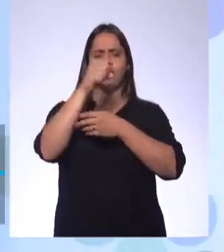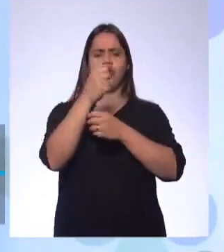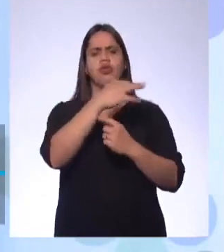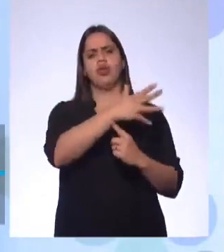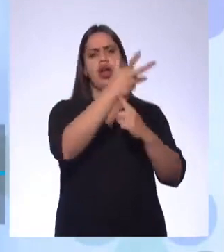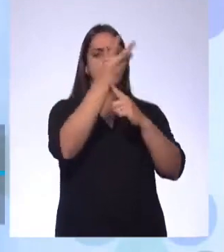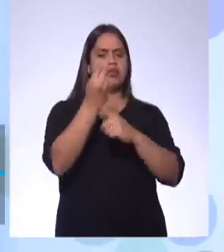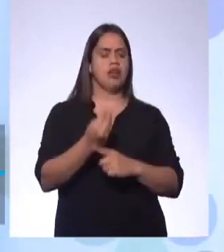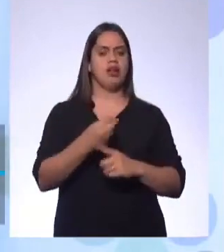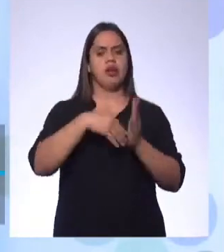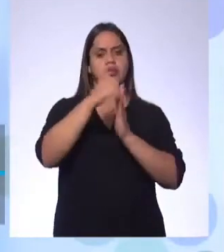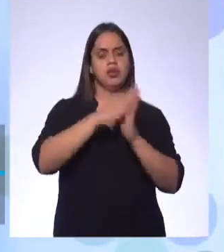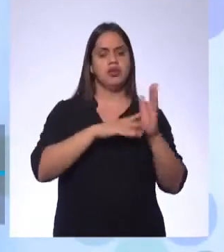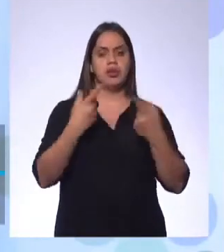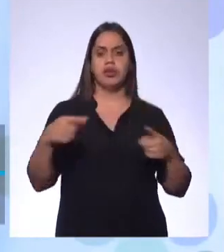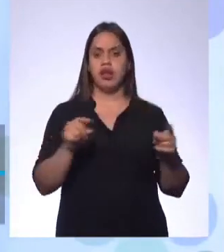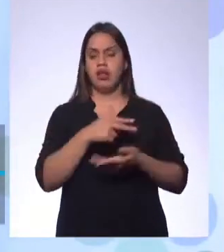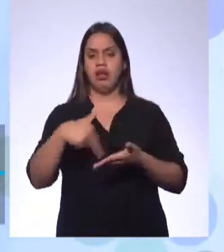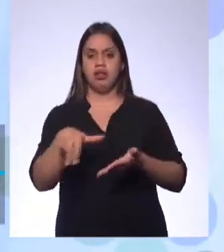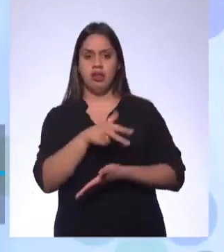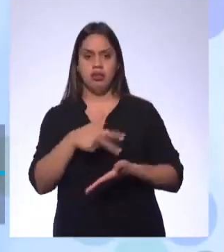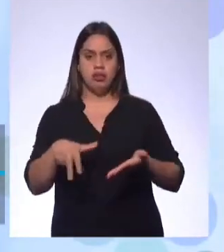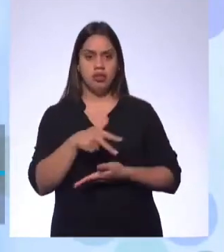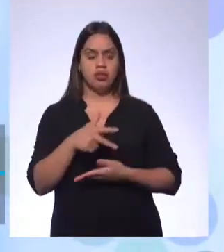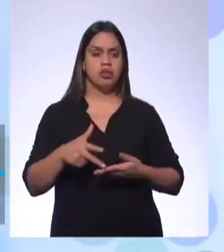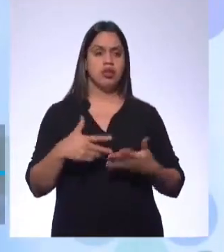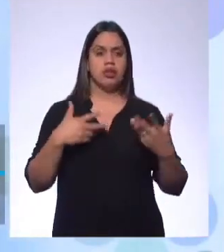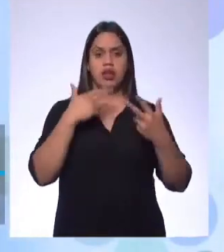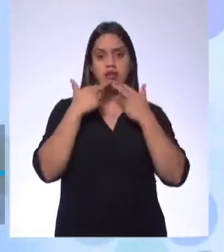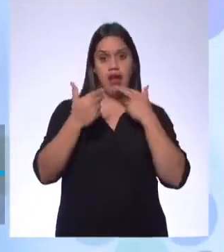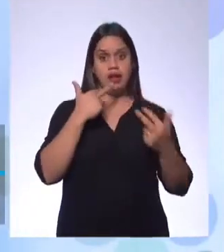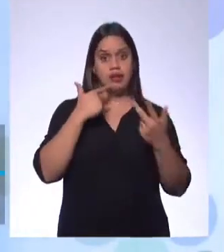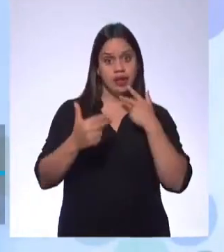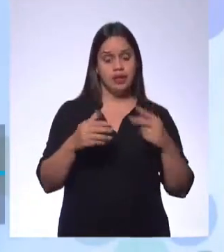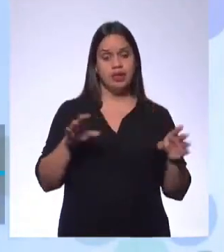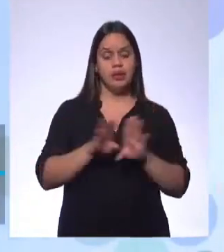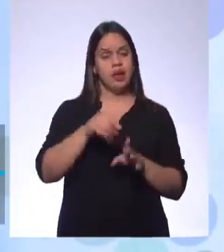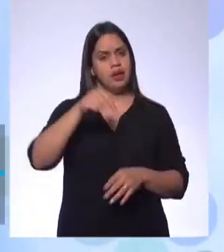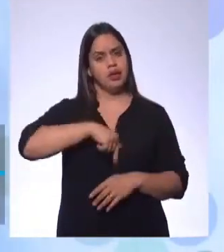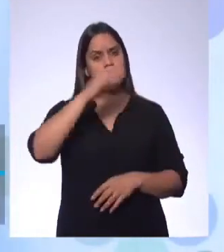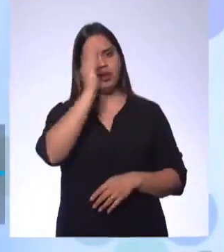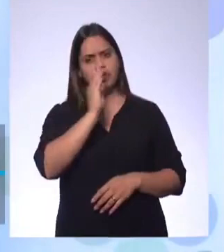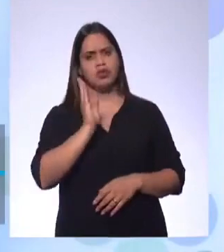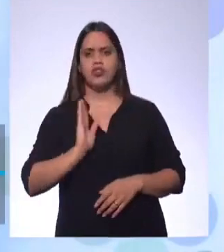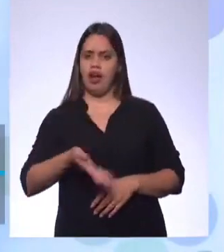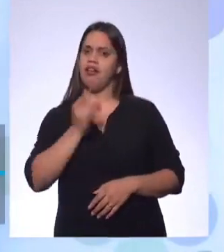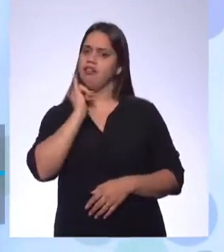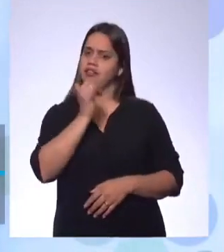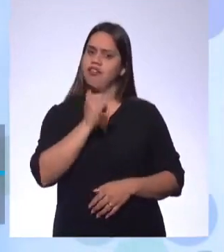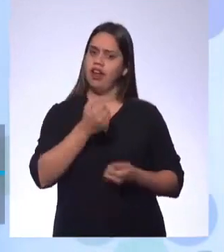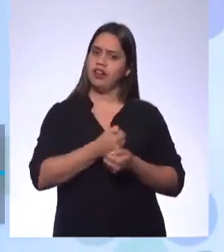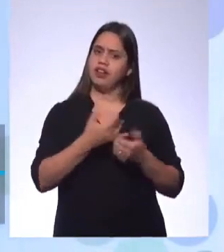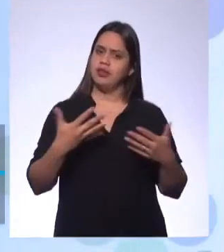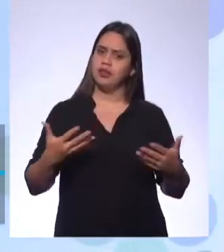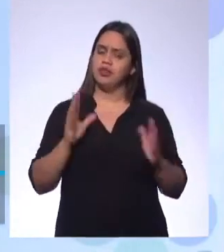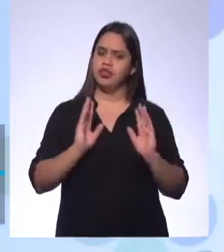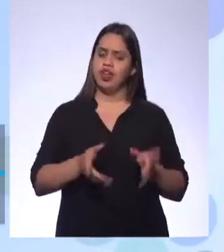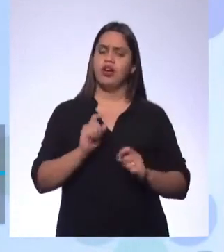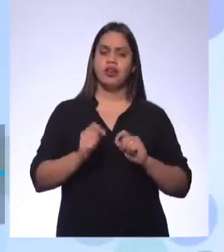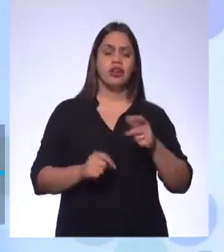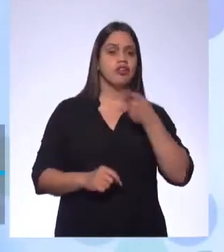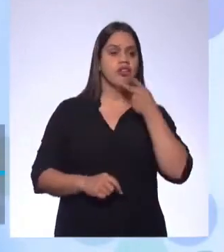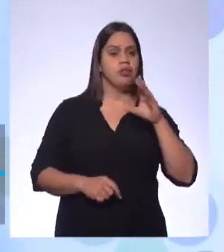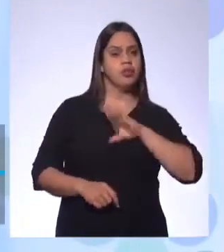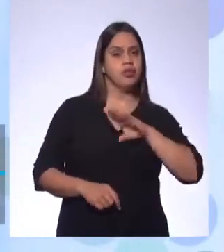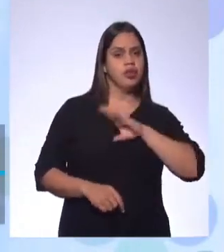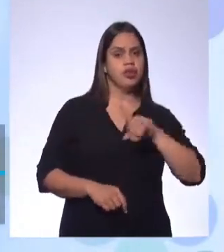da pintura, da música, da dança, das línguas. Né? O próprio Brasil, nós já falamos isso algumas vezes, né? Nós falamos a língua